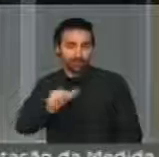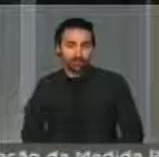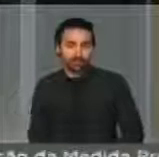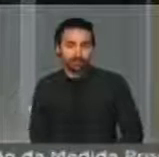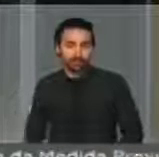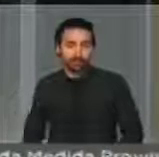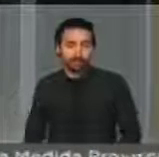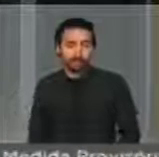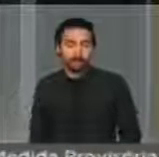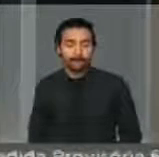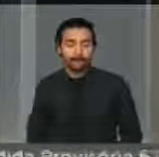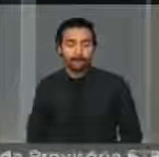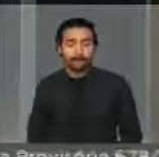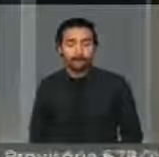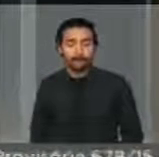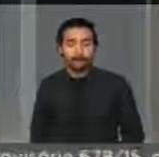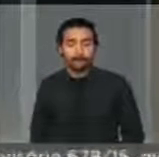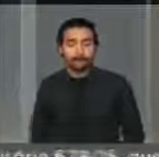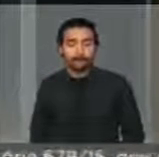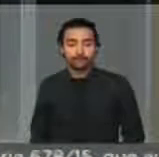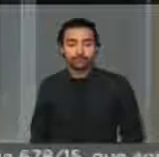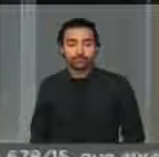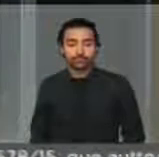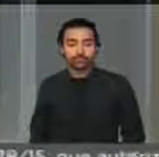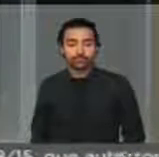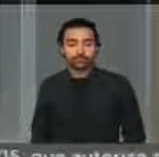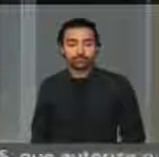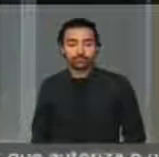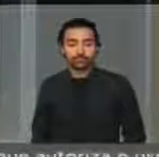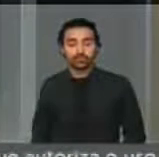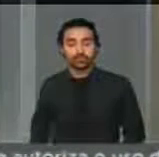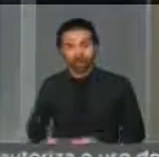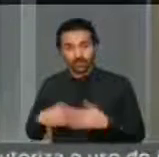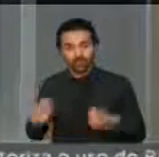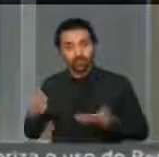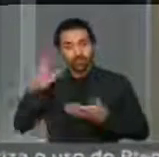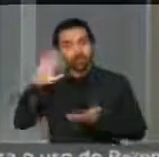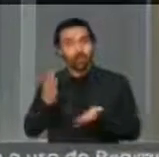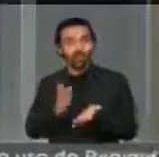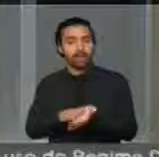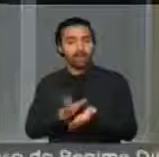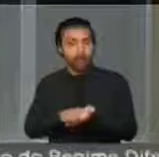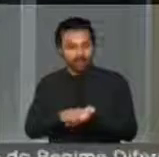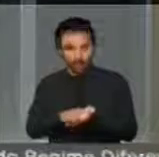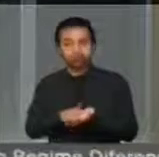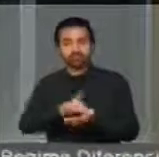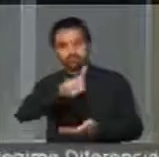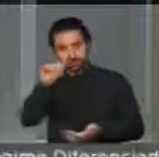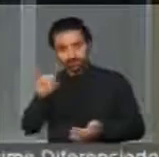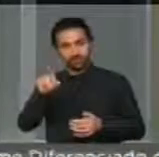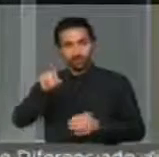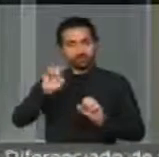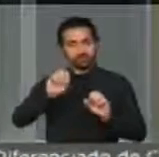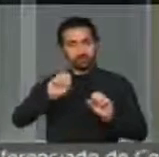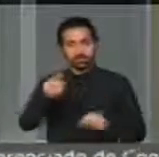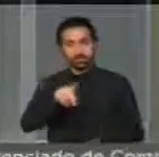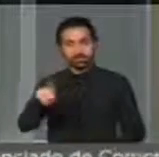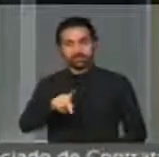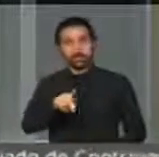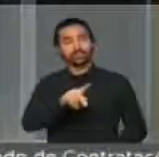profissional, de professores, de educadores. E em homenagem a esse dia, quero lembrar